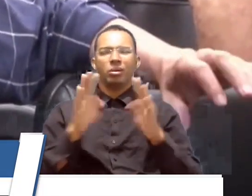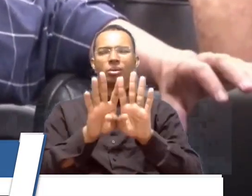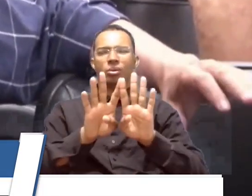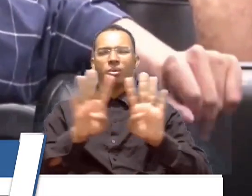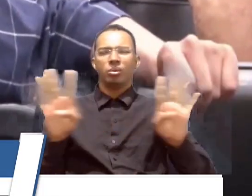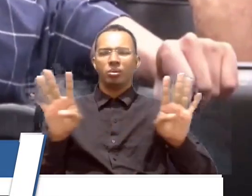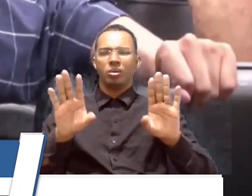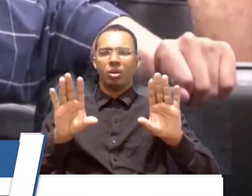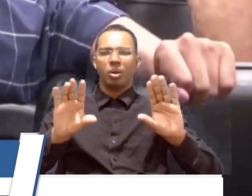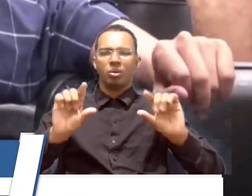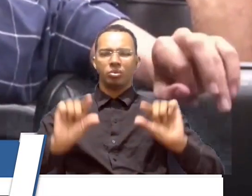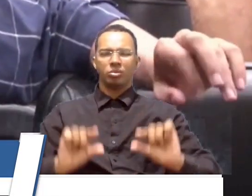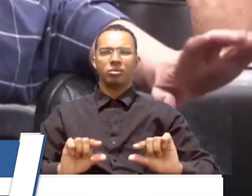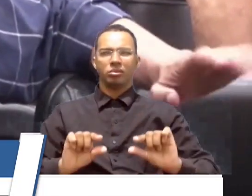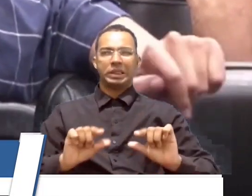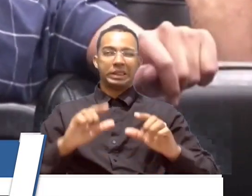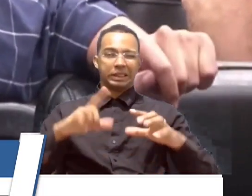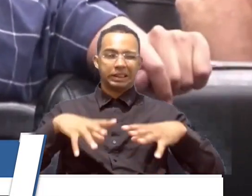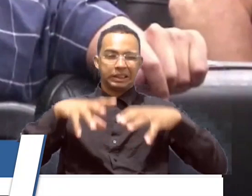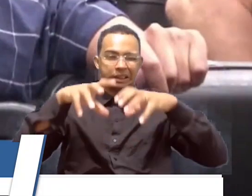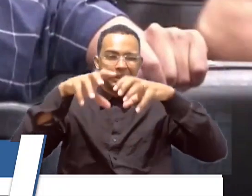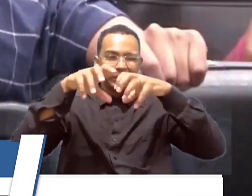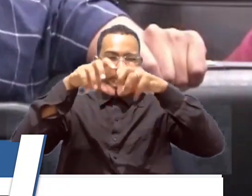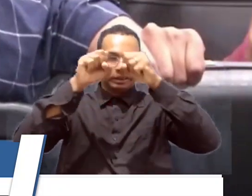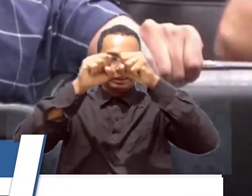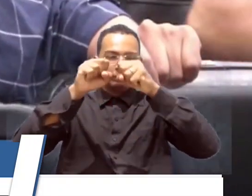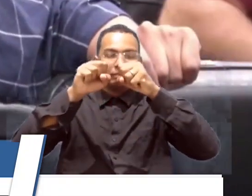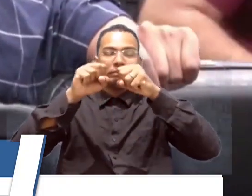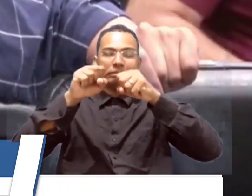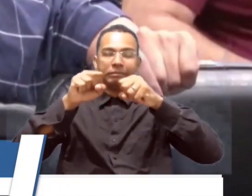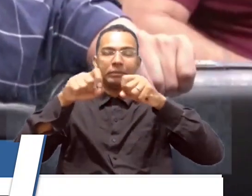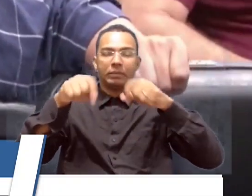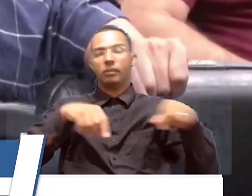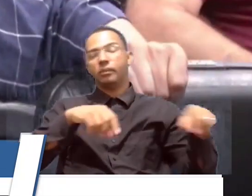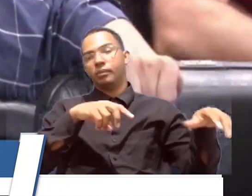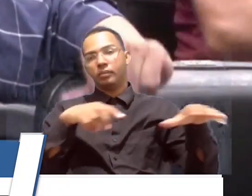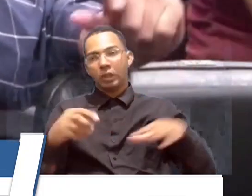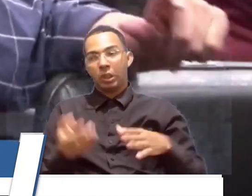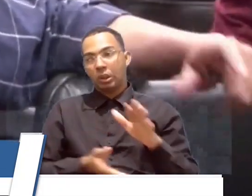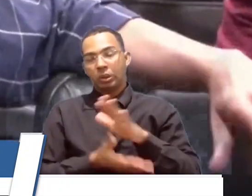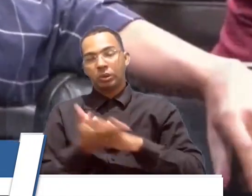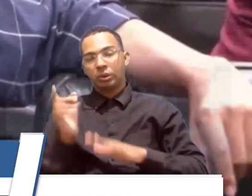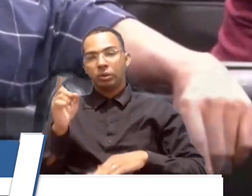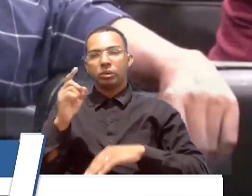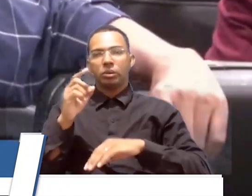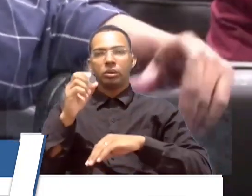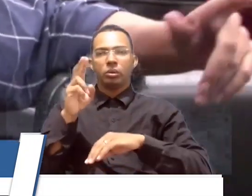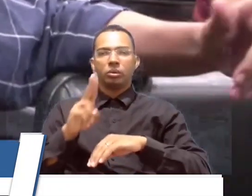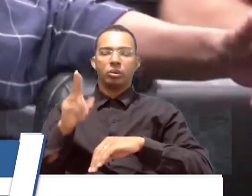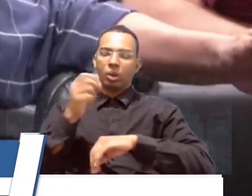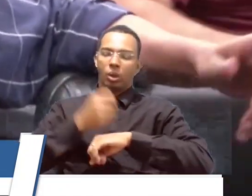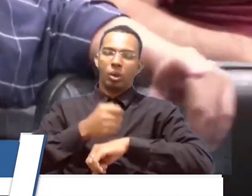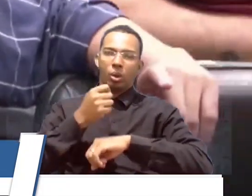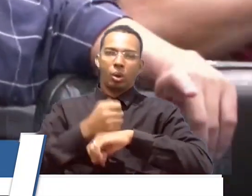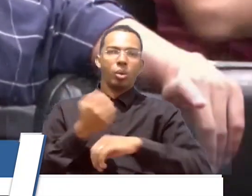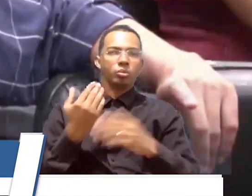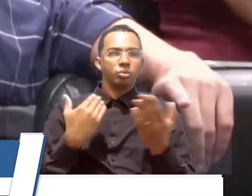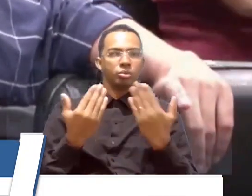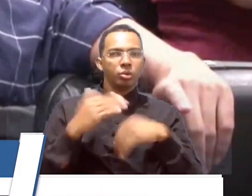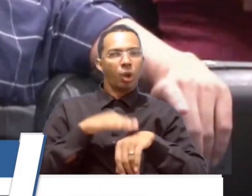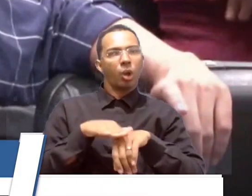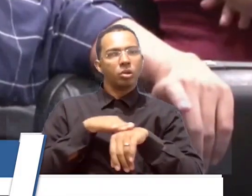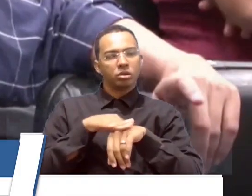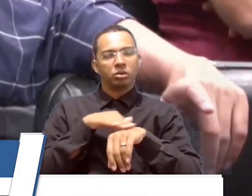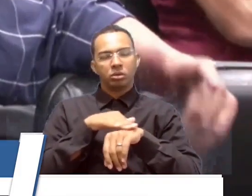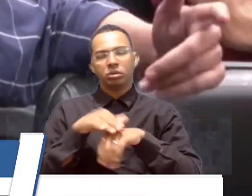lugar muito escuro. Então, esses dias eu estive na Universidade de Franca, conversando com os jovens que por